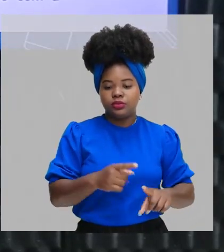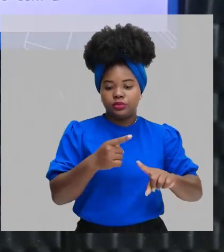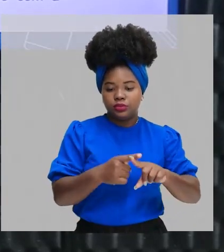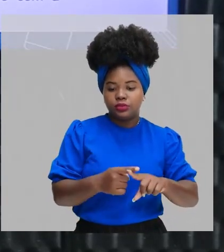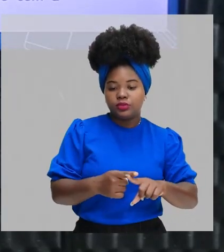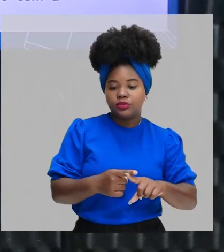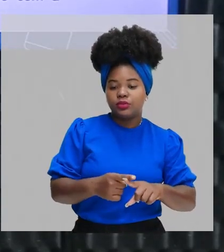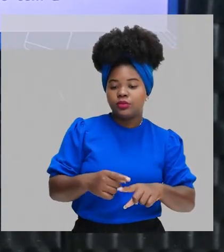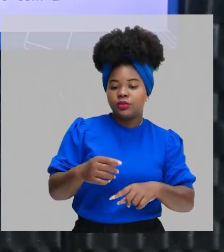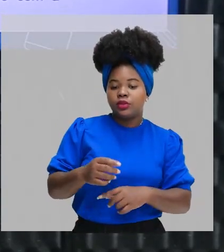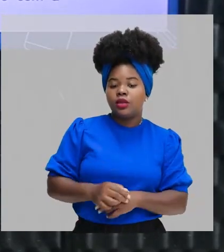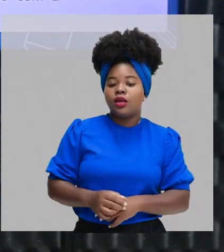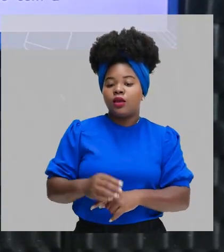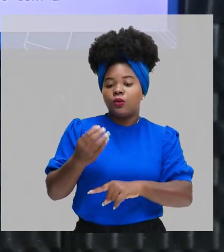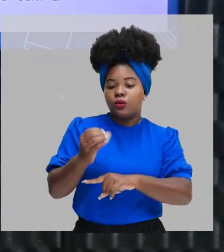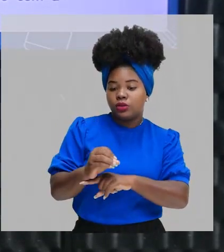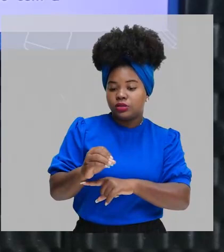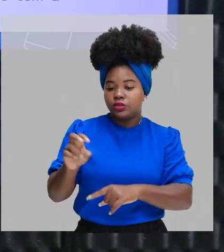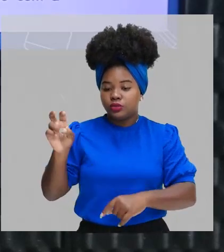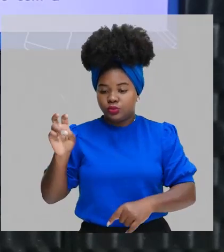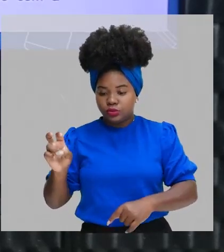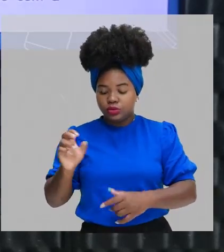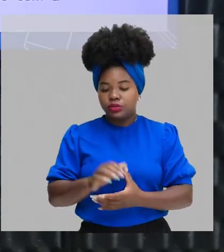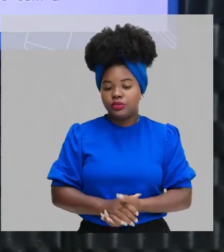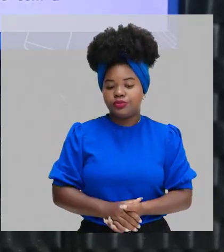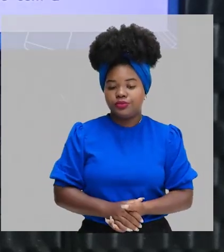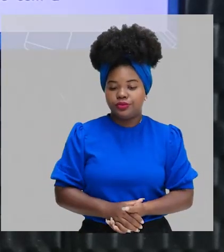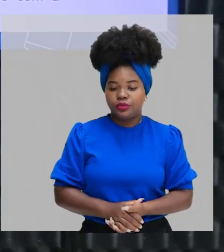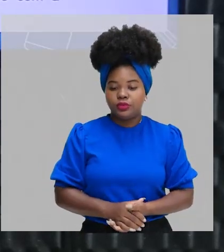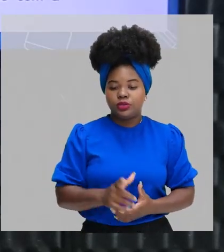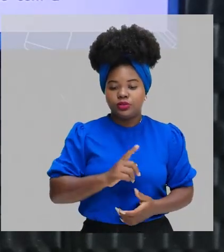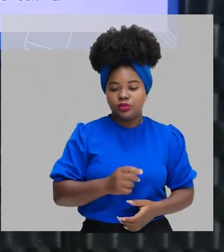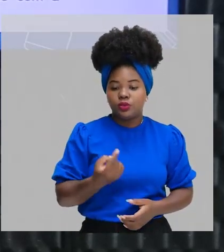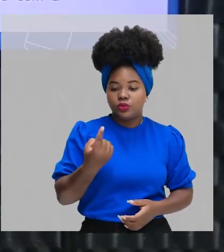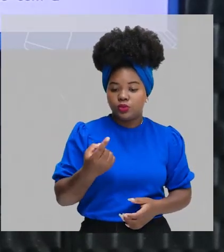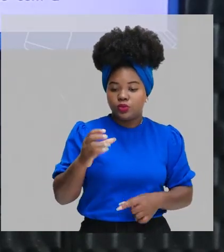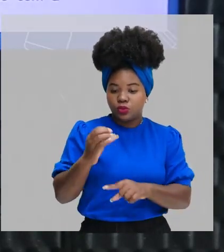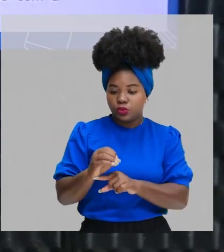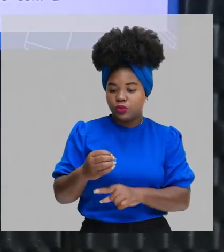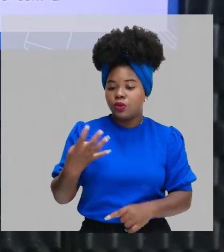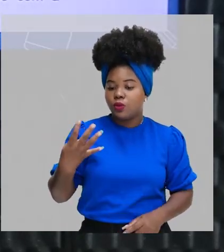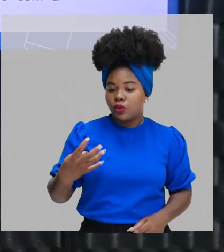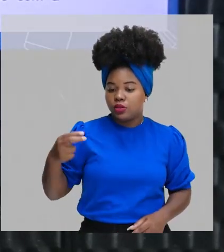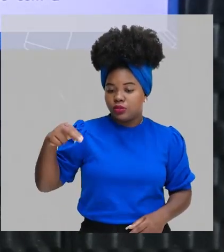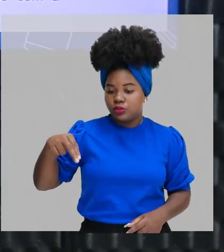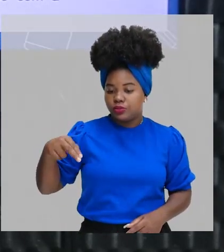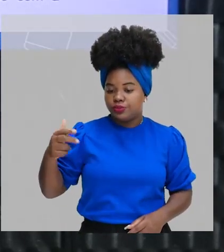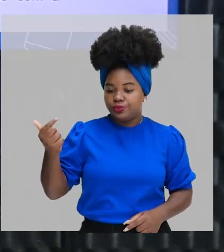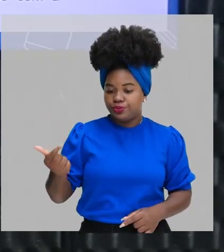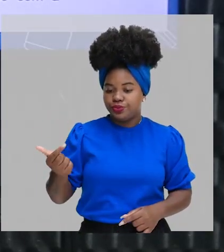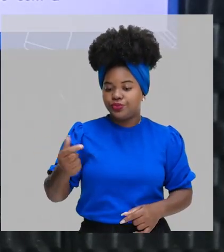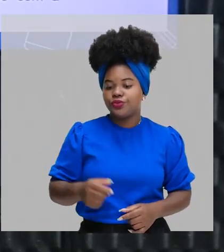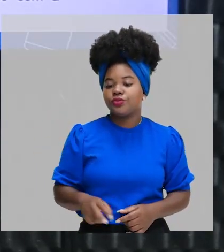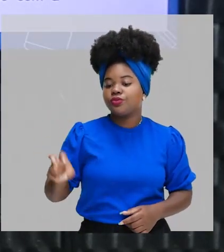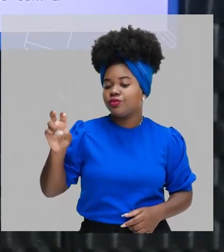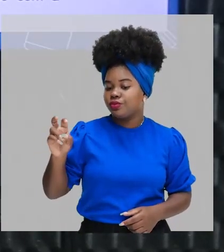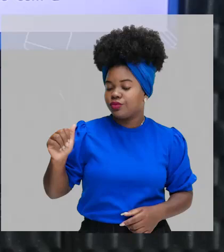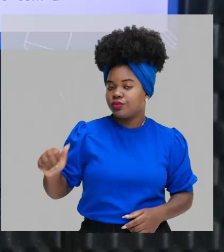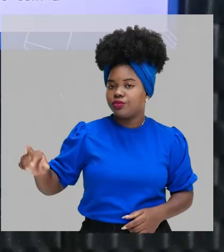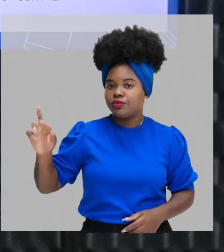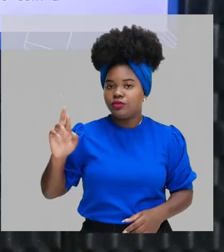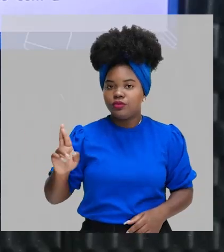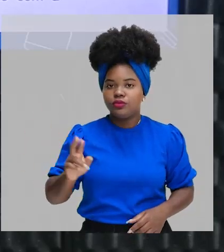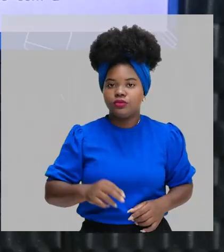de acordo com a proporção, né, que nós trabalhamos. Ó, 1 de oxigênio para 4 de nitrogênio